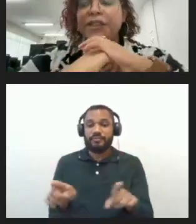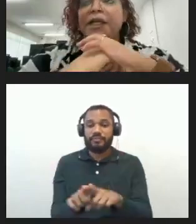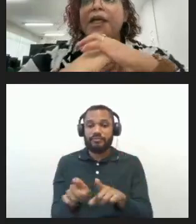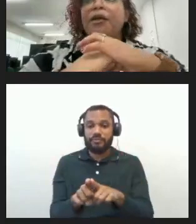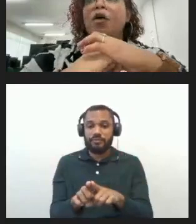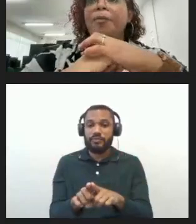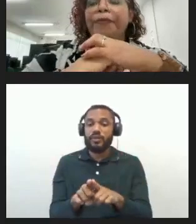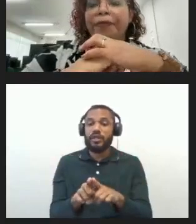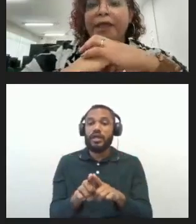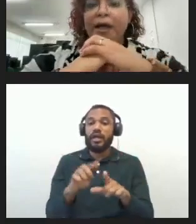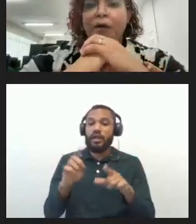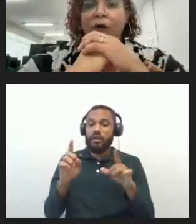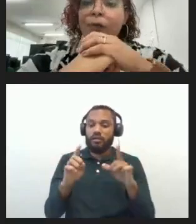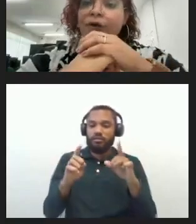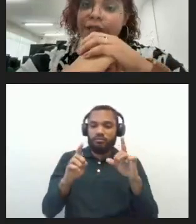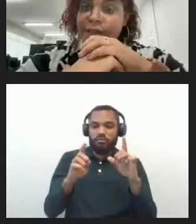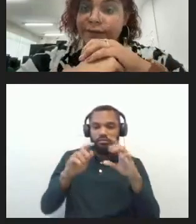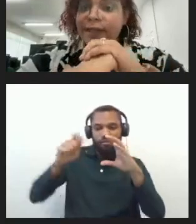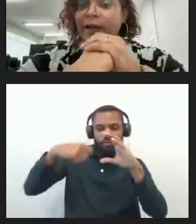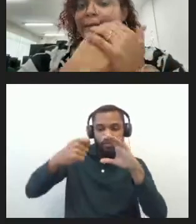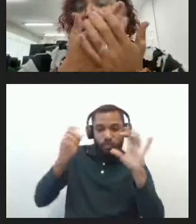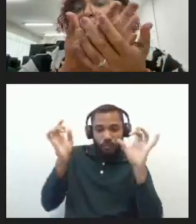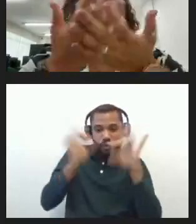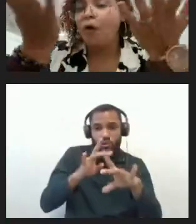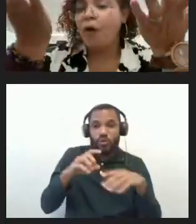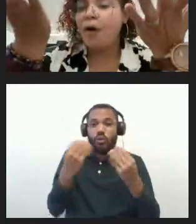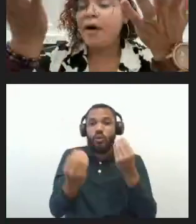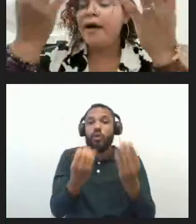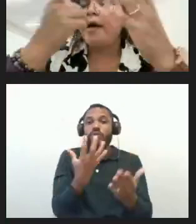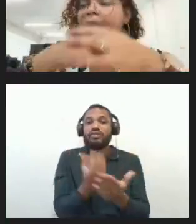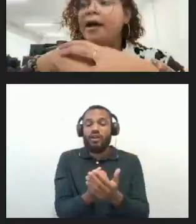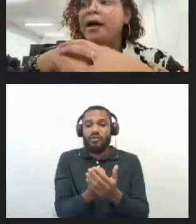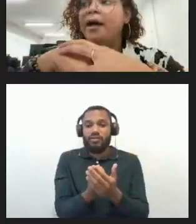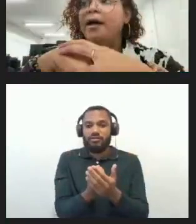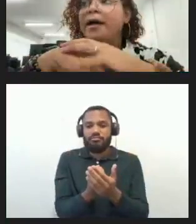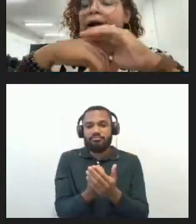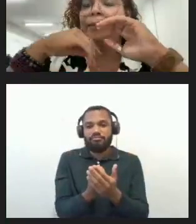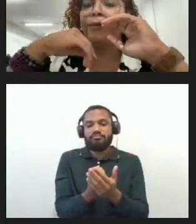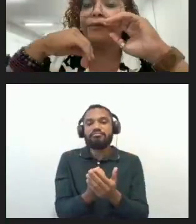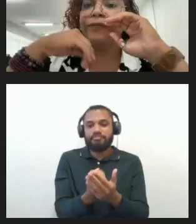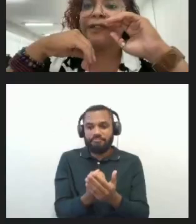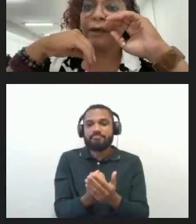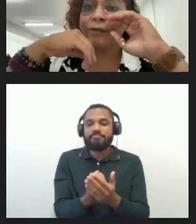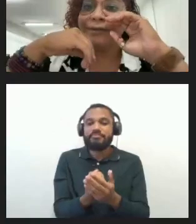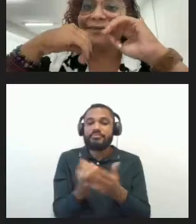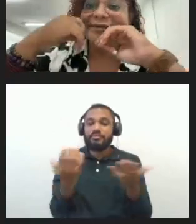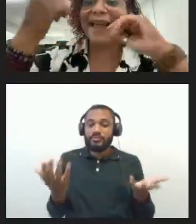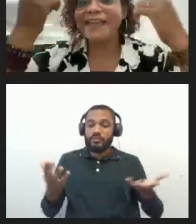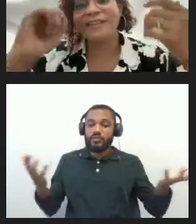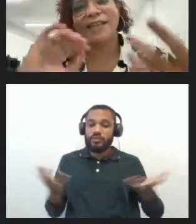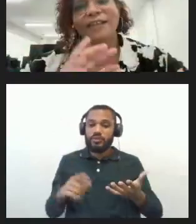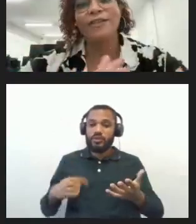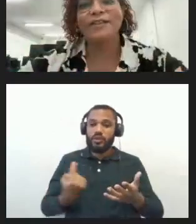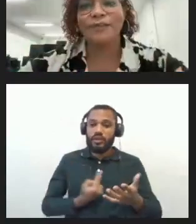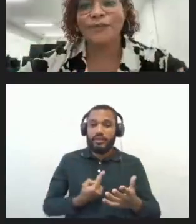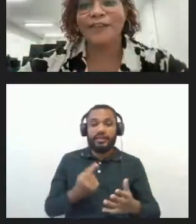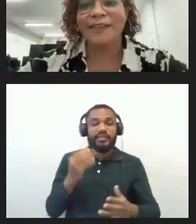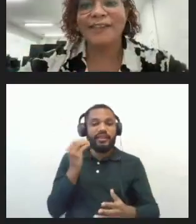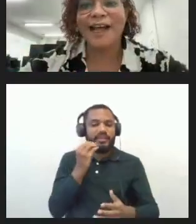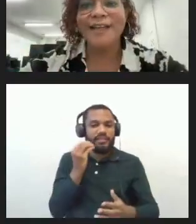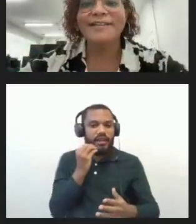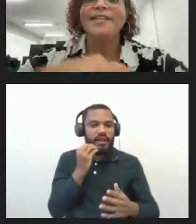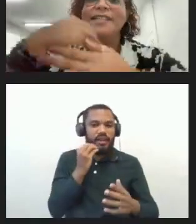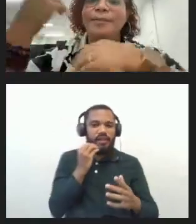vídeo. Como hoje a gente vai trabalhar com a produção, testando